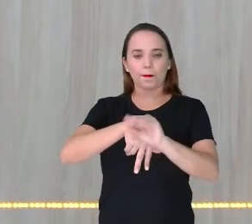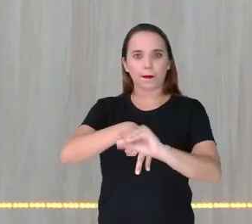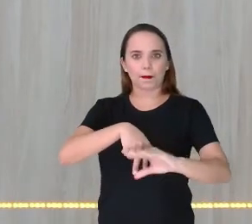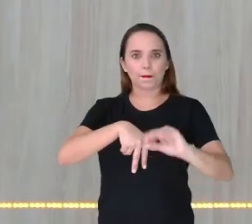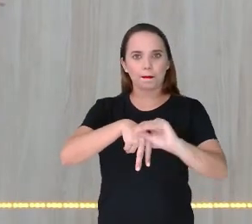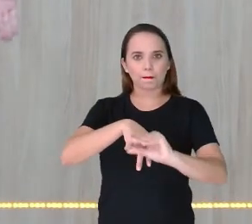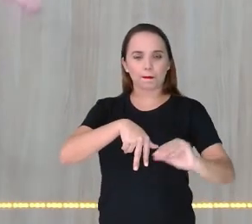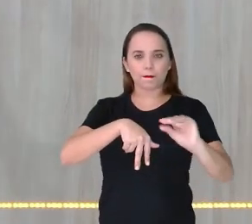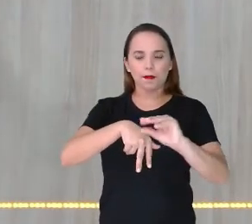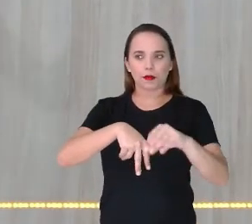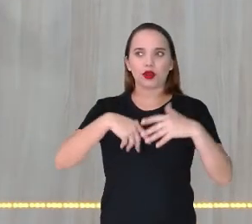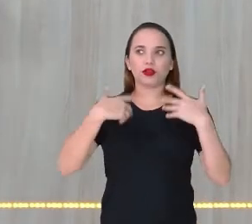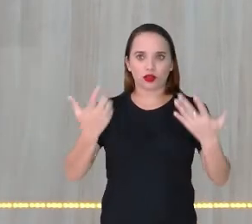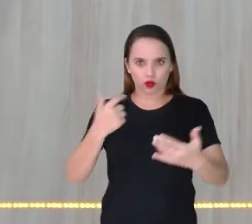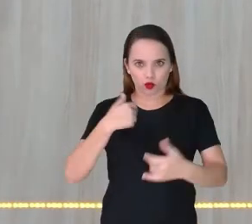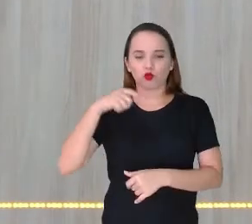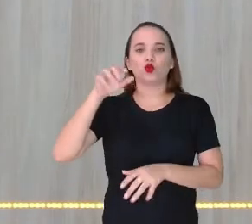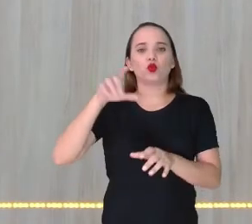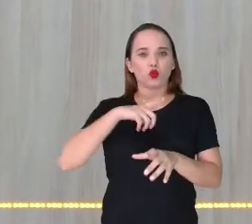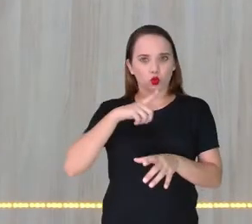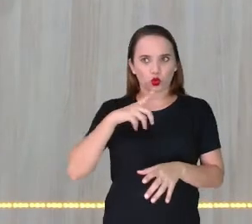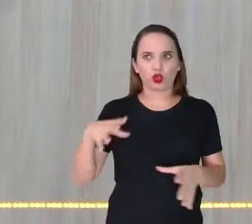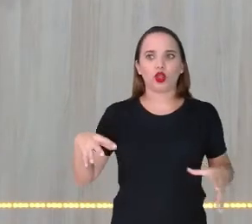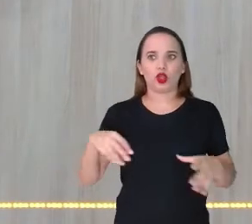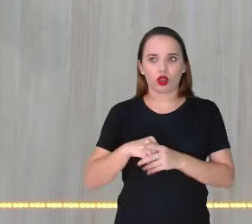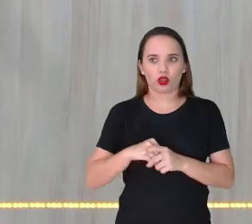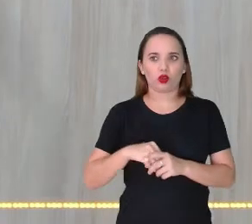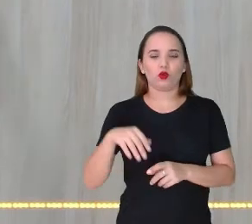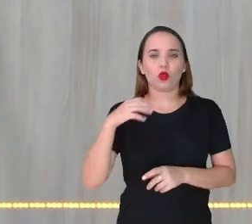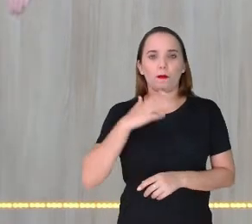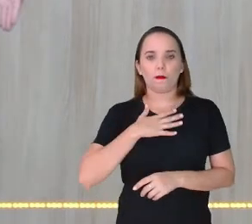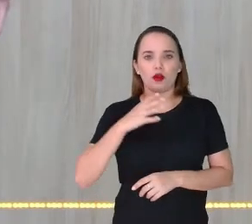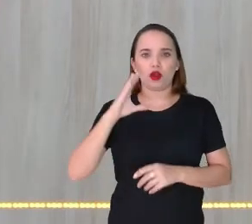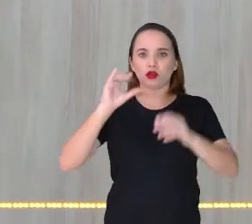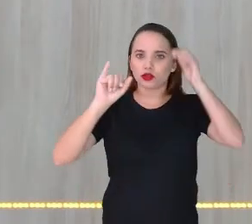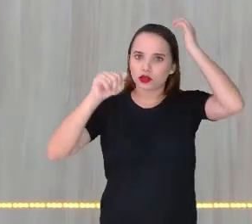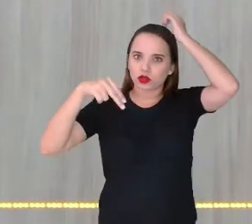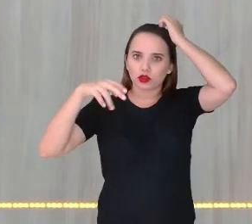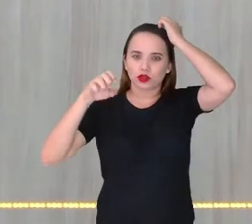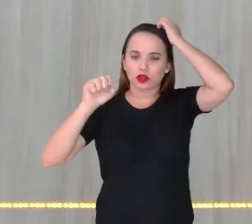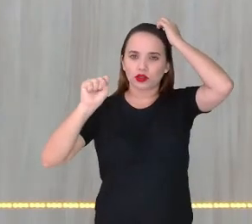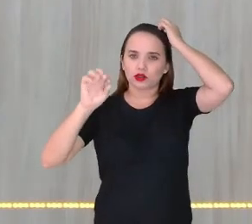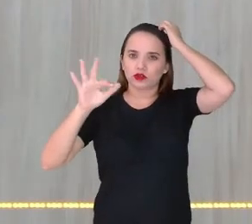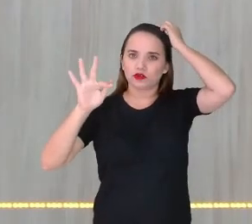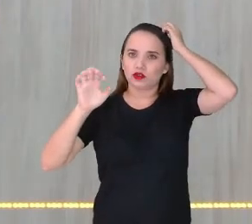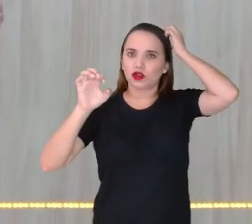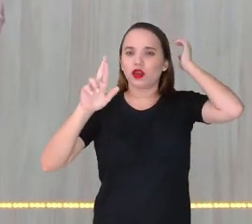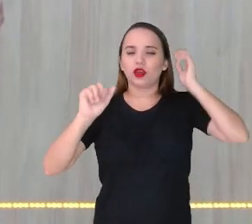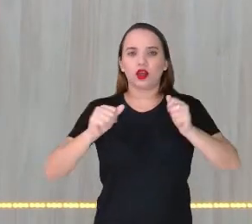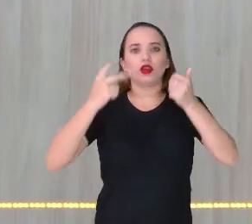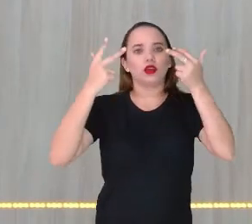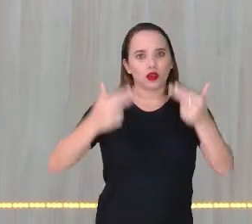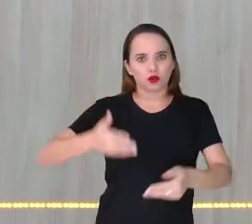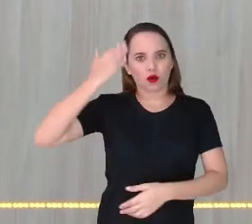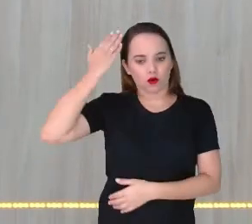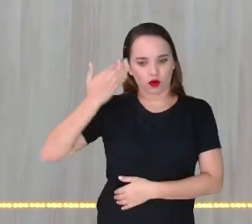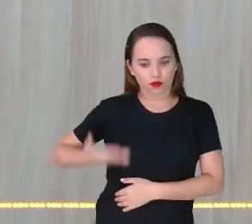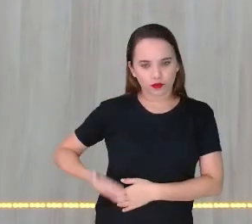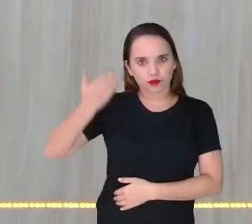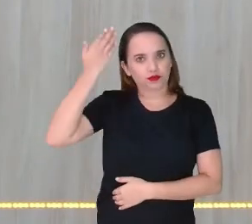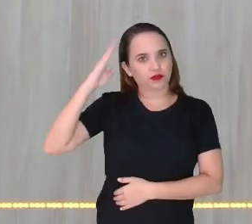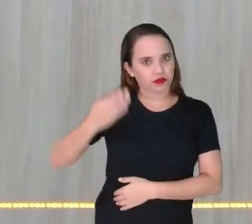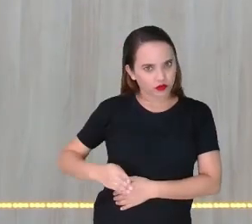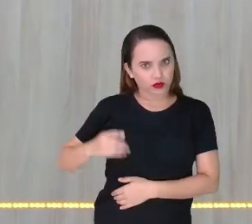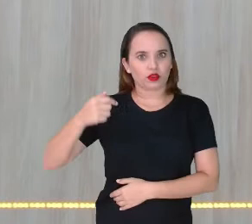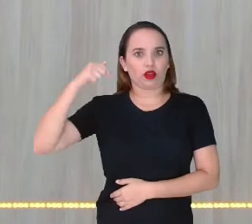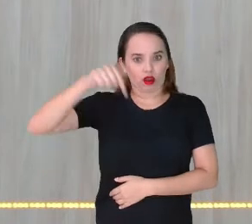eu estou na minha quinesfera ou na minha cinesfera, né? Eu estou aqui do mesmo jeito que Brielle está ali no